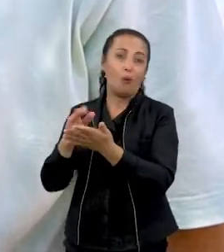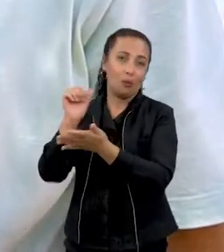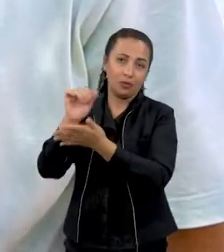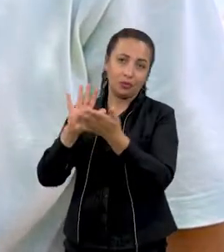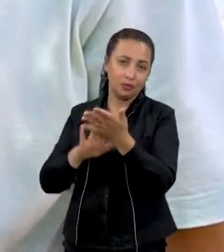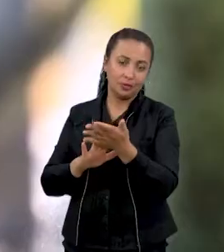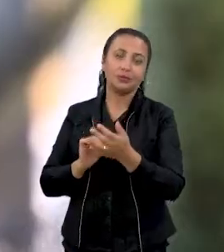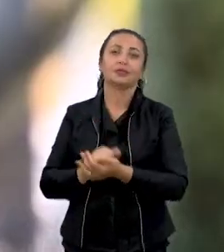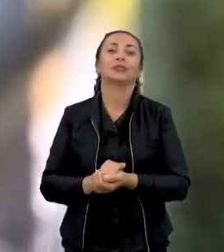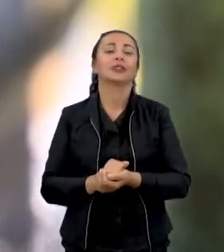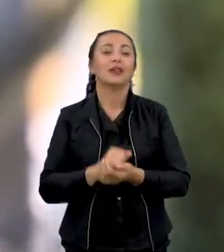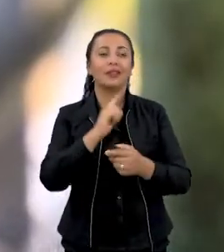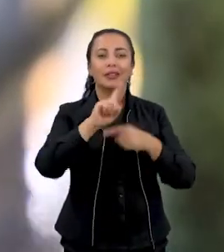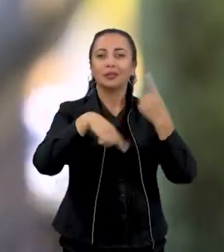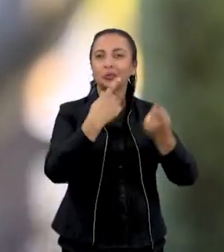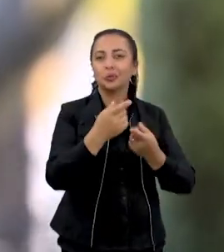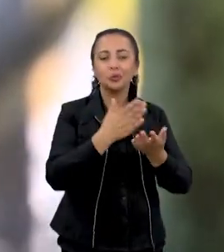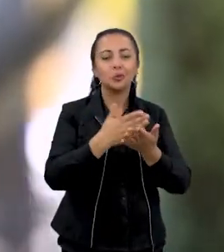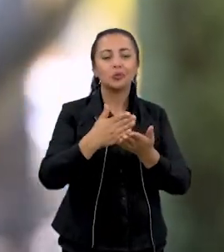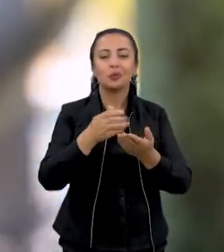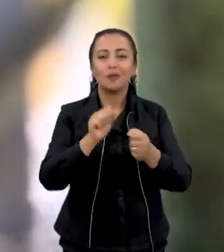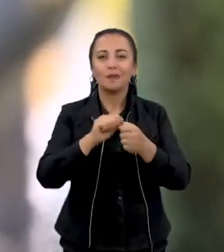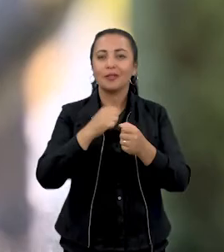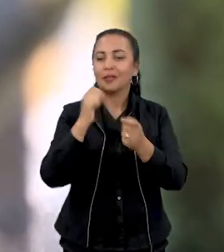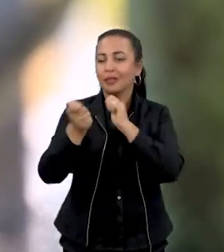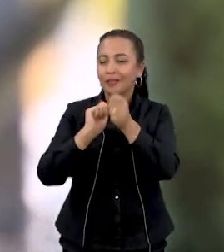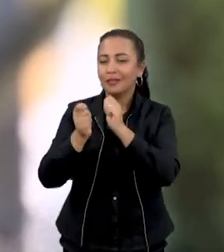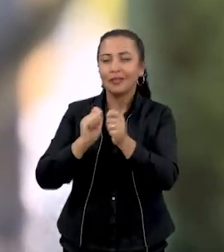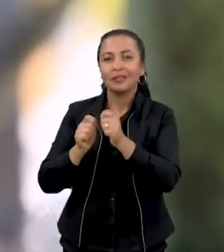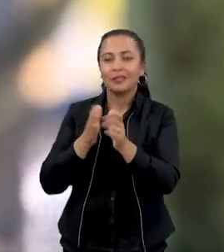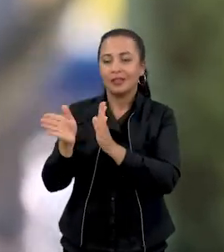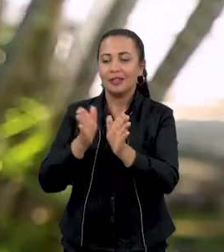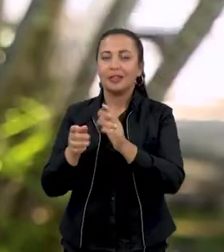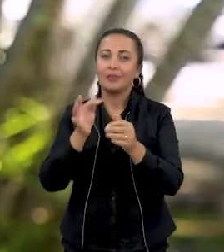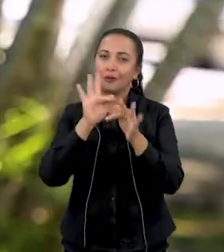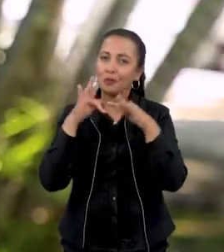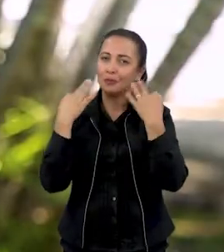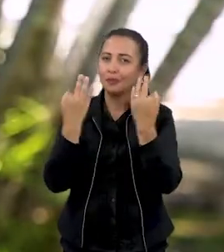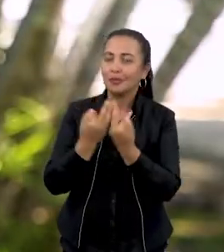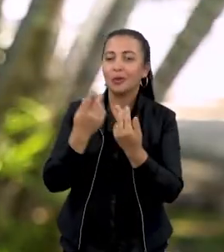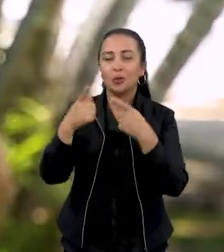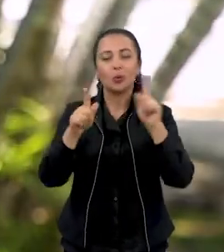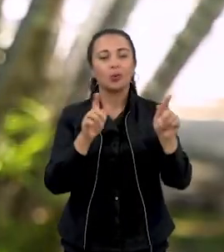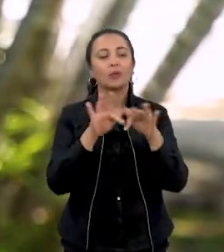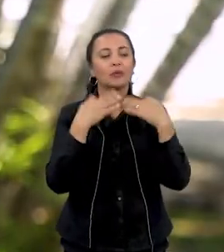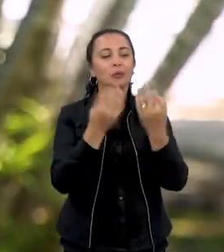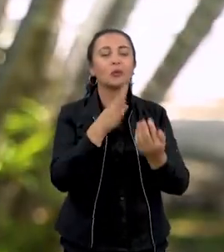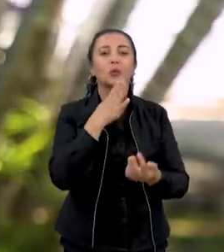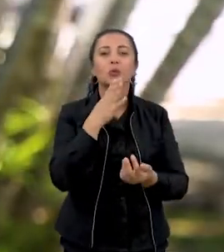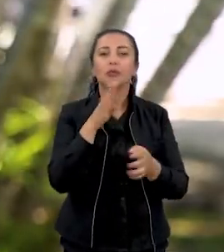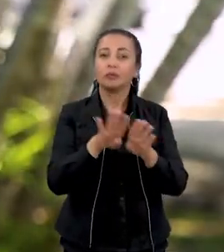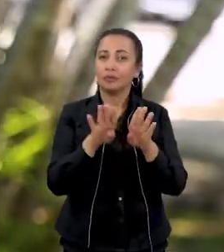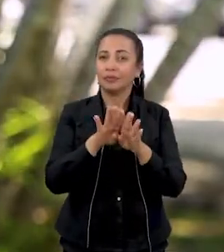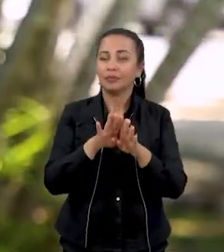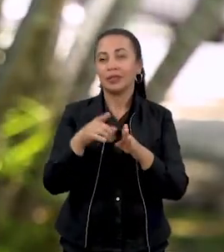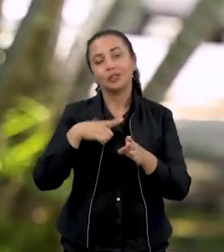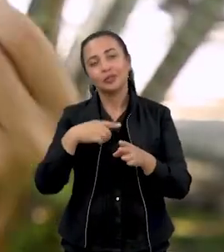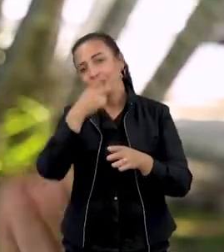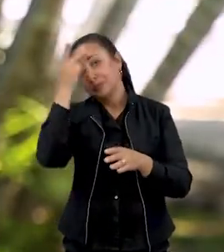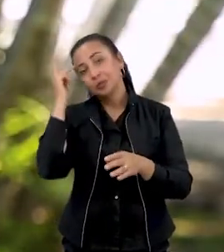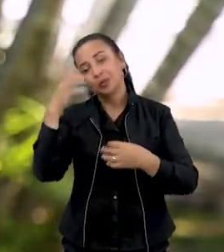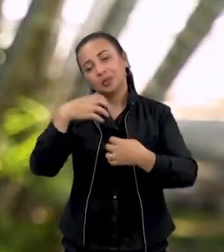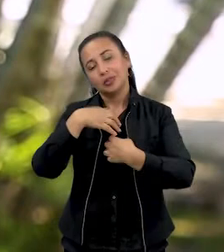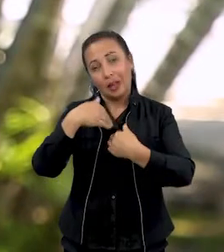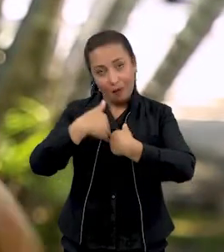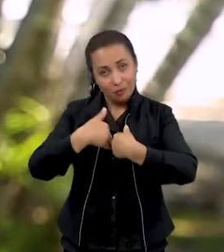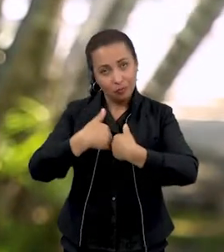algumas atividades. A partir disso, a gente começou a fazer entrevista com nossos familiares, com outras famílias que a gente conhecia, que tinha pessoas